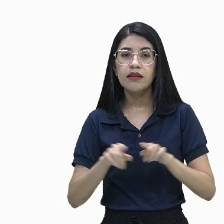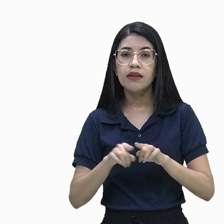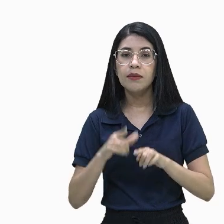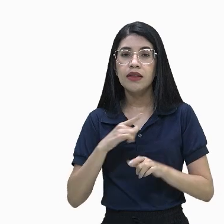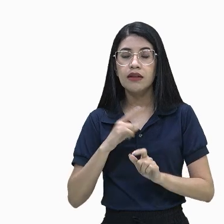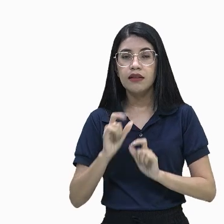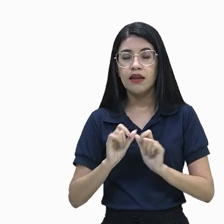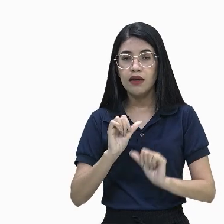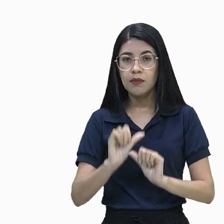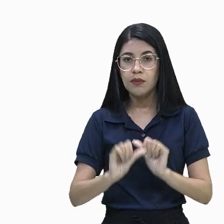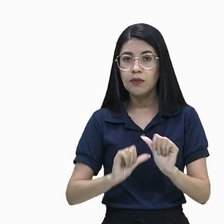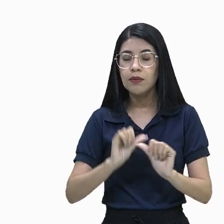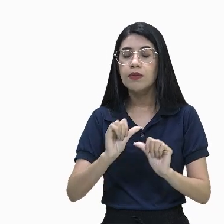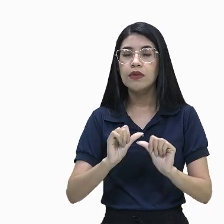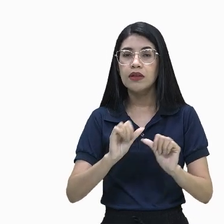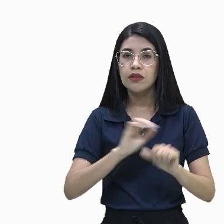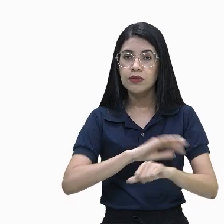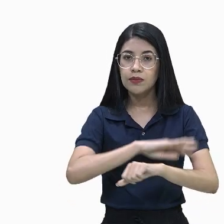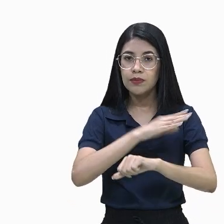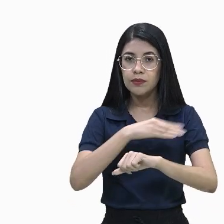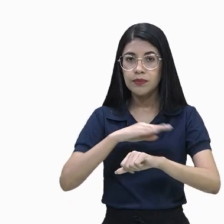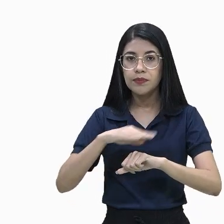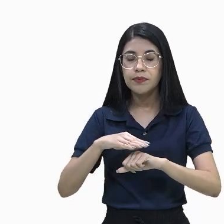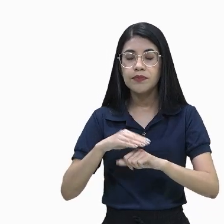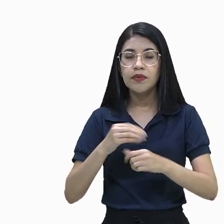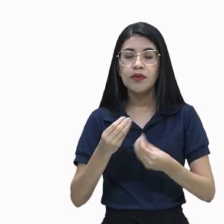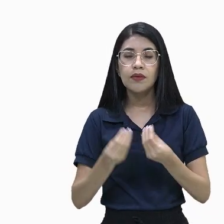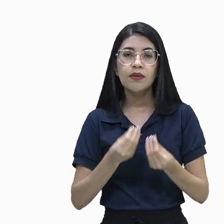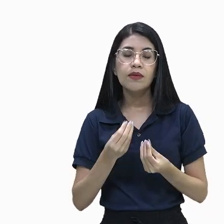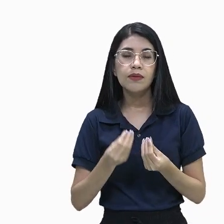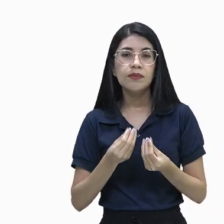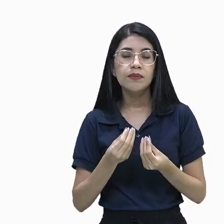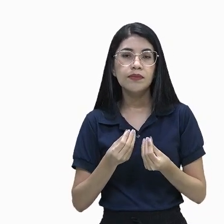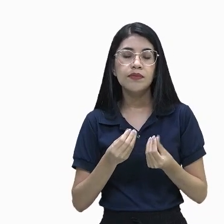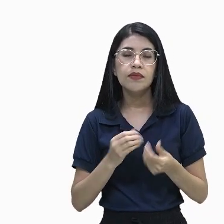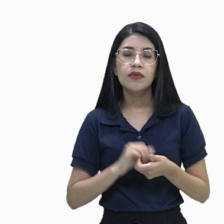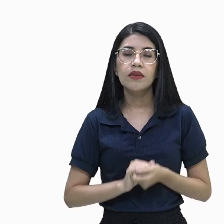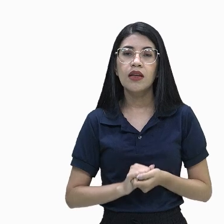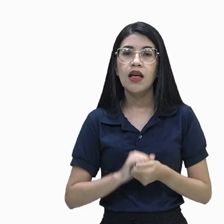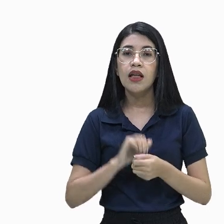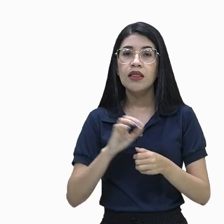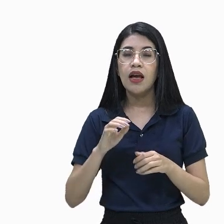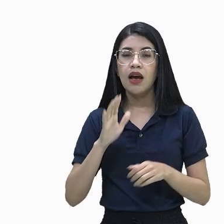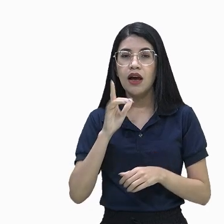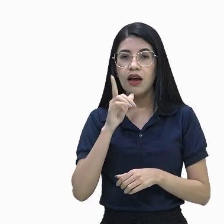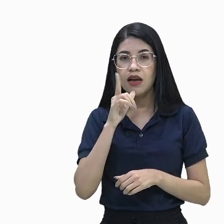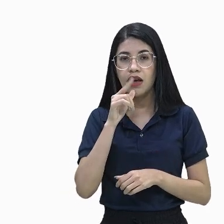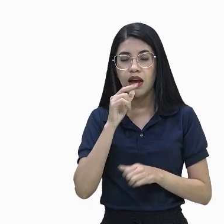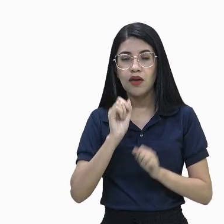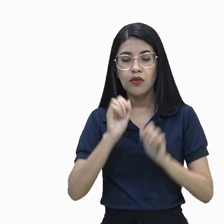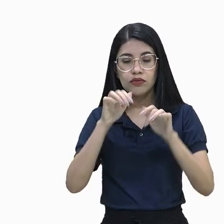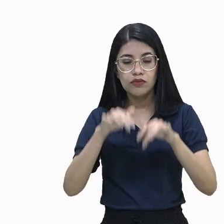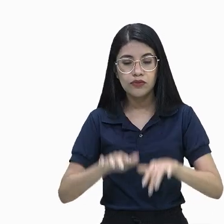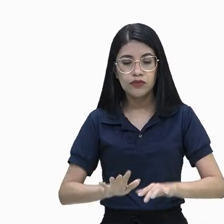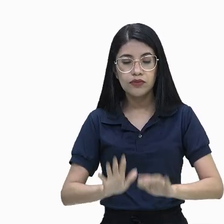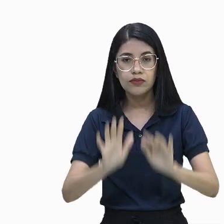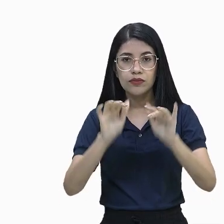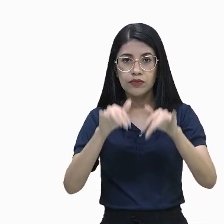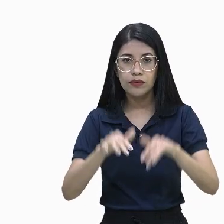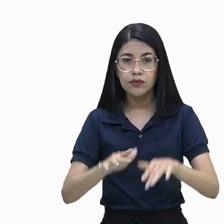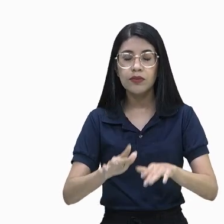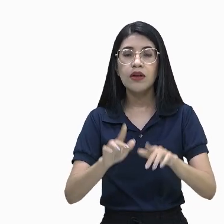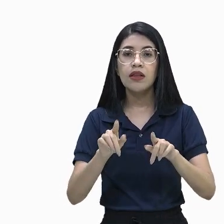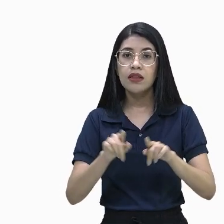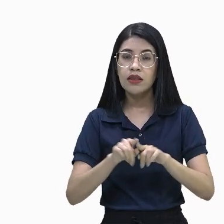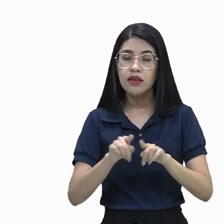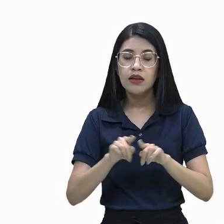essa modificação do relevo, né? Através ali das ondas, né? Dos mares. Então, essa ação das ondas,